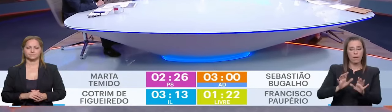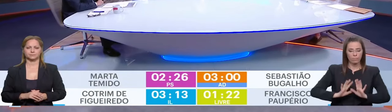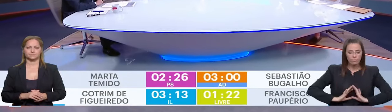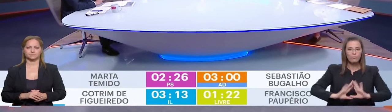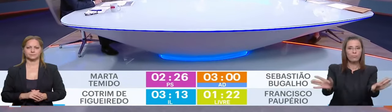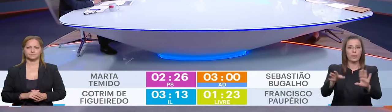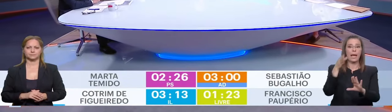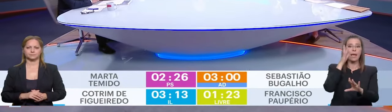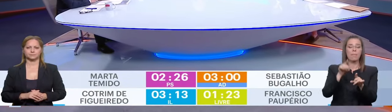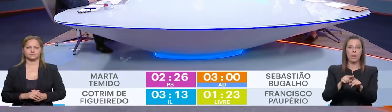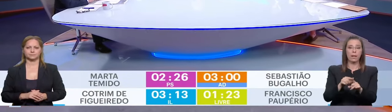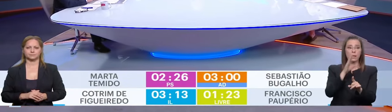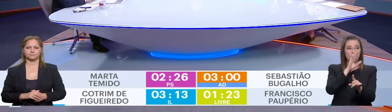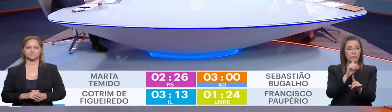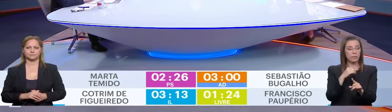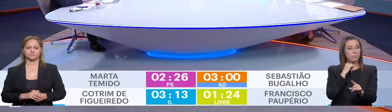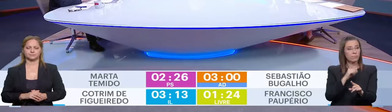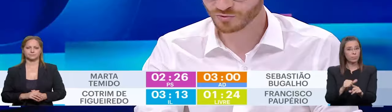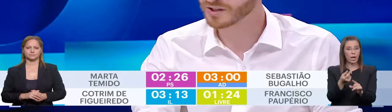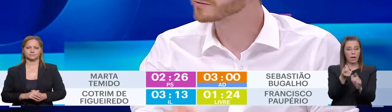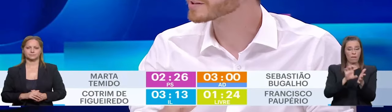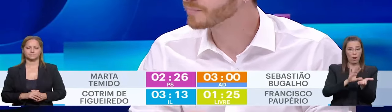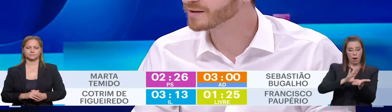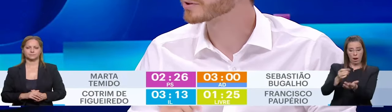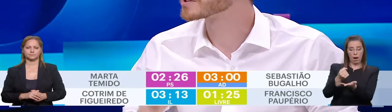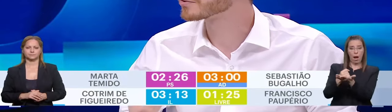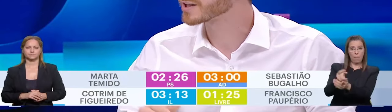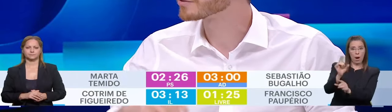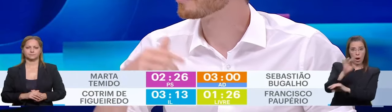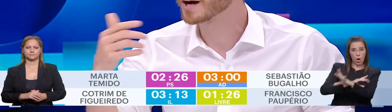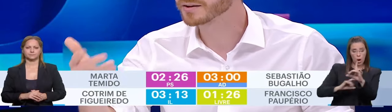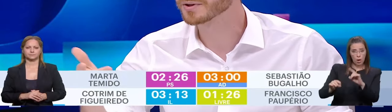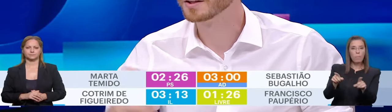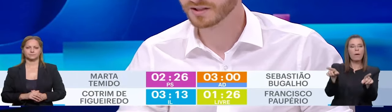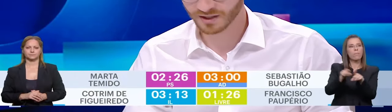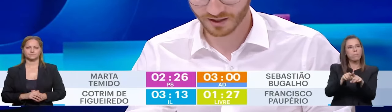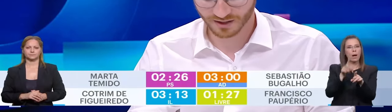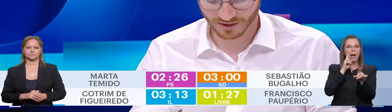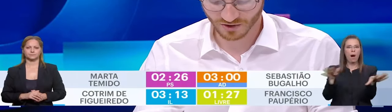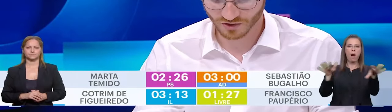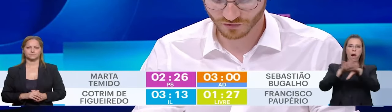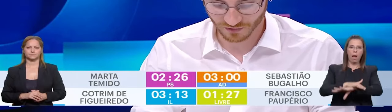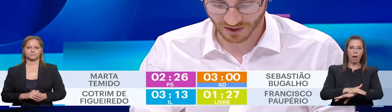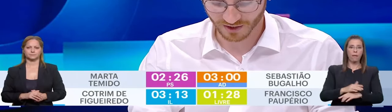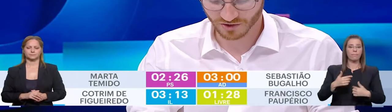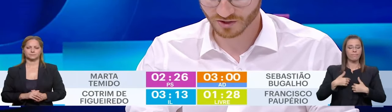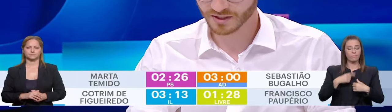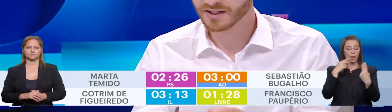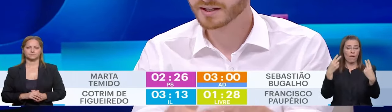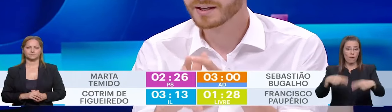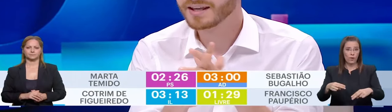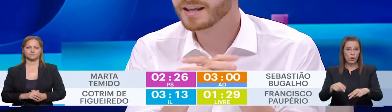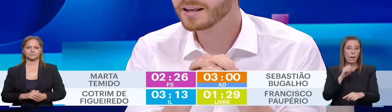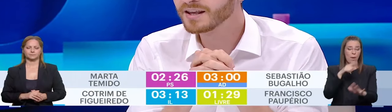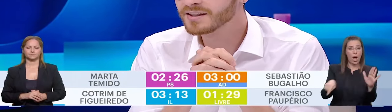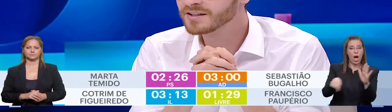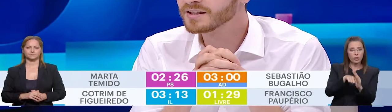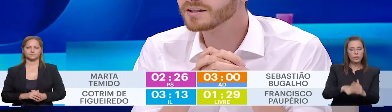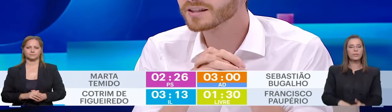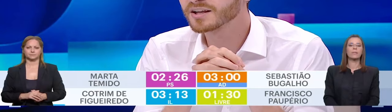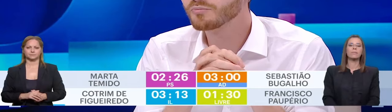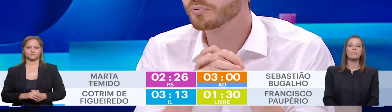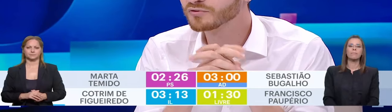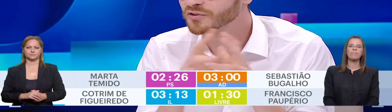empurrar esses migrantes se não dermos Fundos europeus portanto também pode ser usado como uma arma e das nossas fronteiras